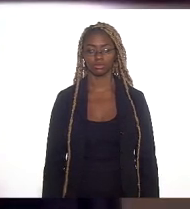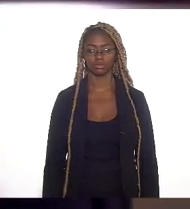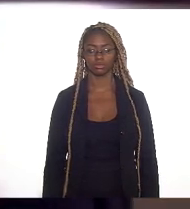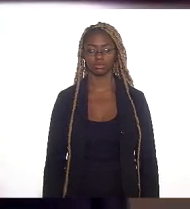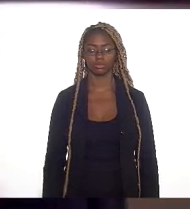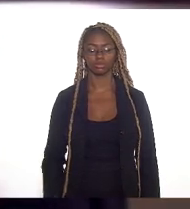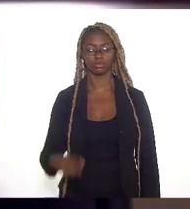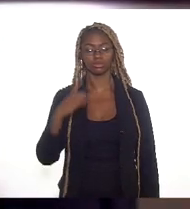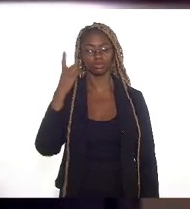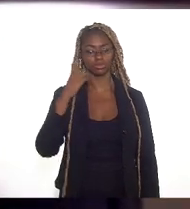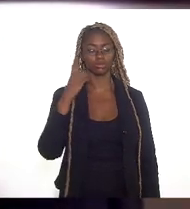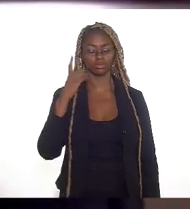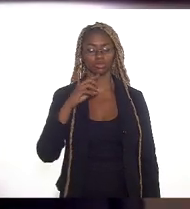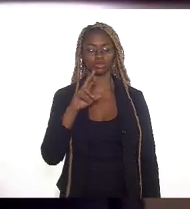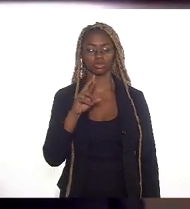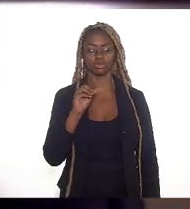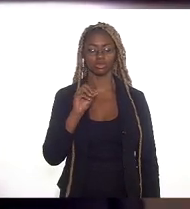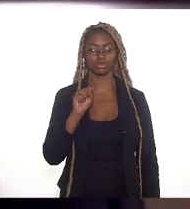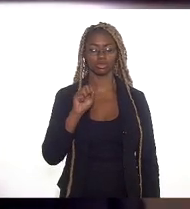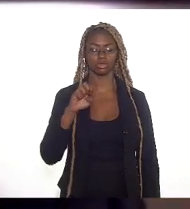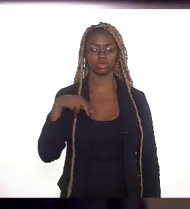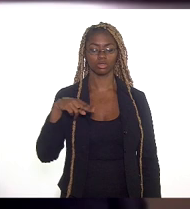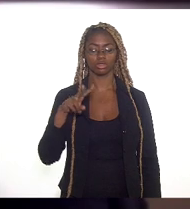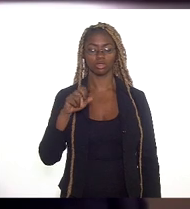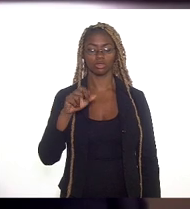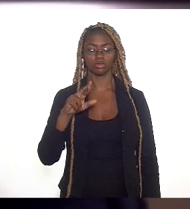Deputado Rosenberg Reis.